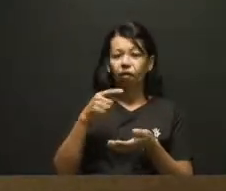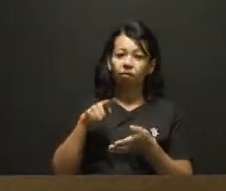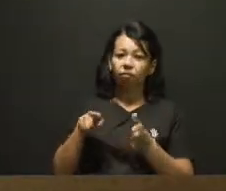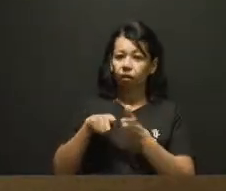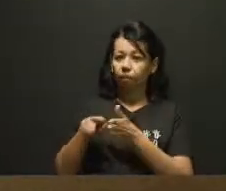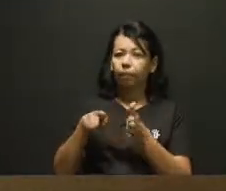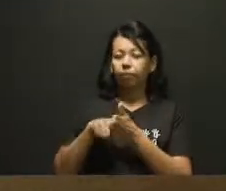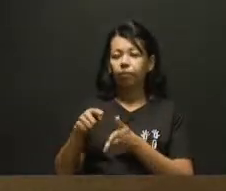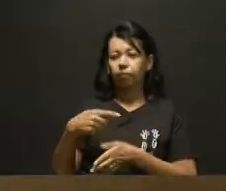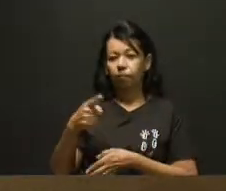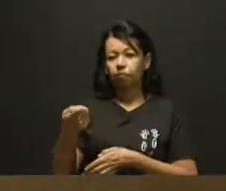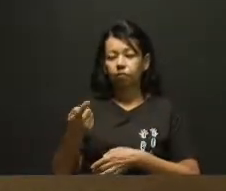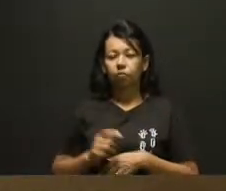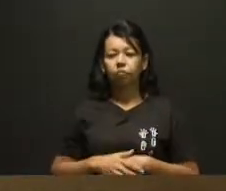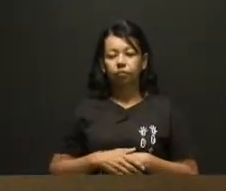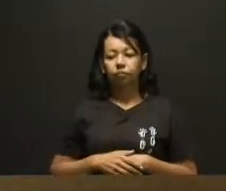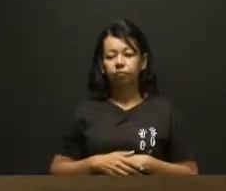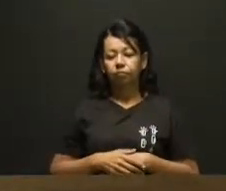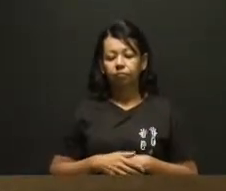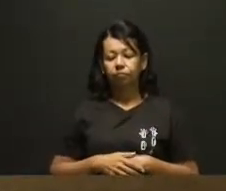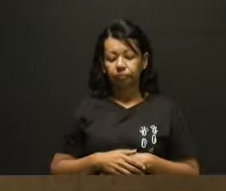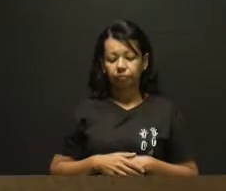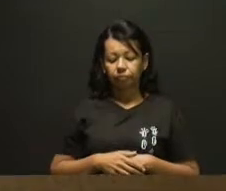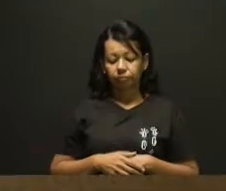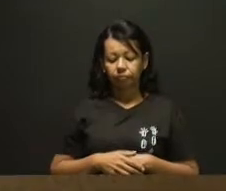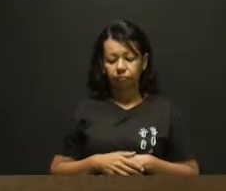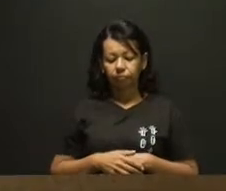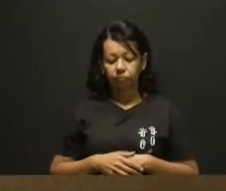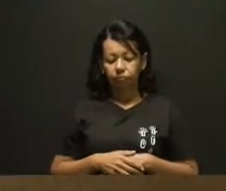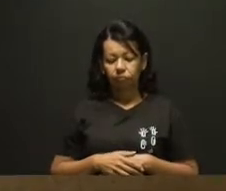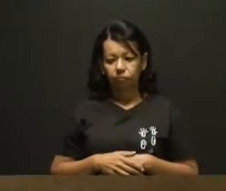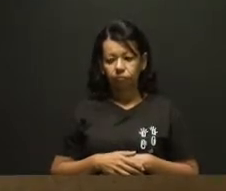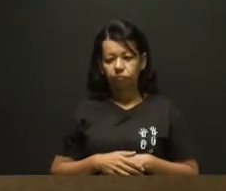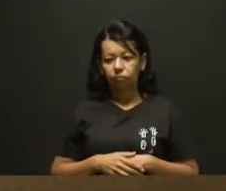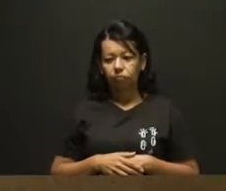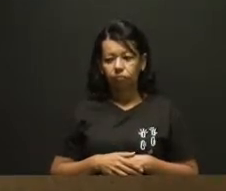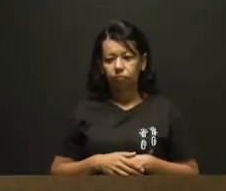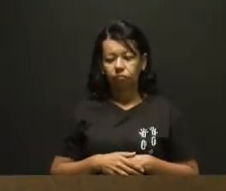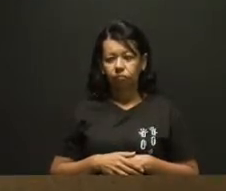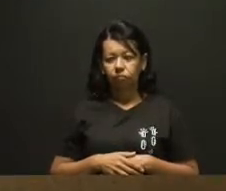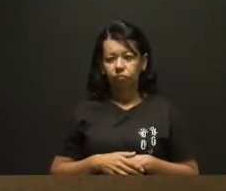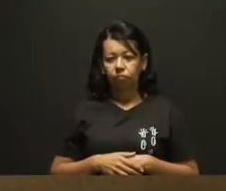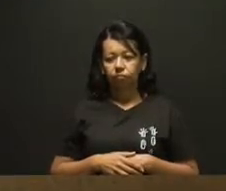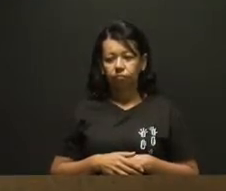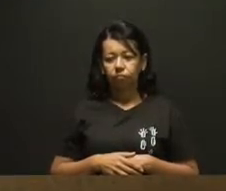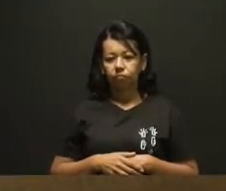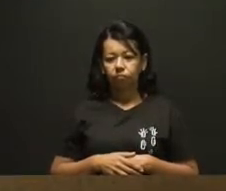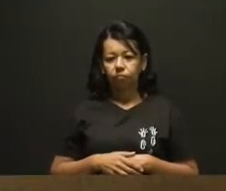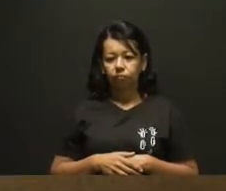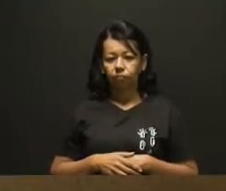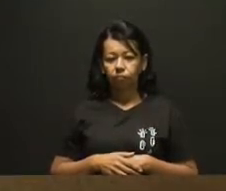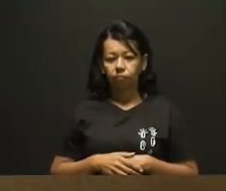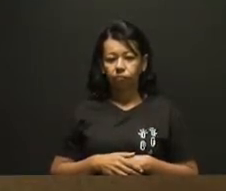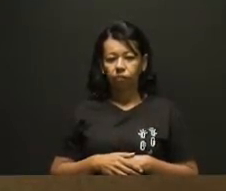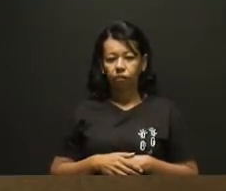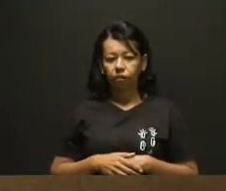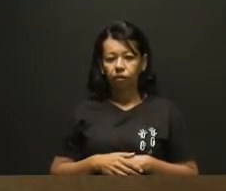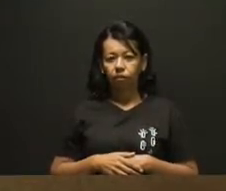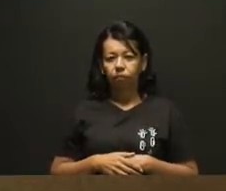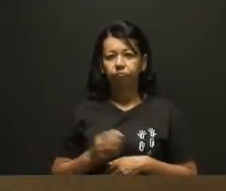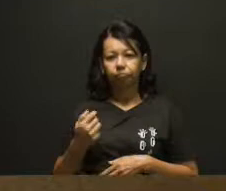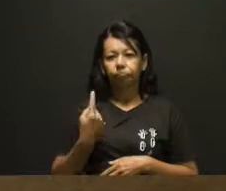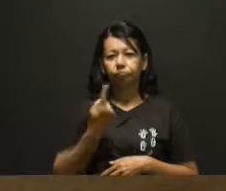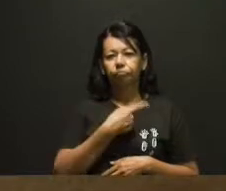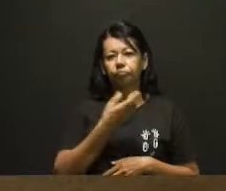pra ele senão a gente vai ficar aqui eu também entrou sozinha mas vamos lá então é isso a gente